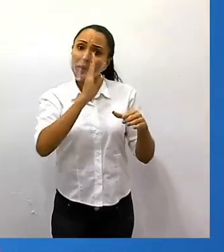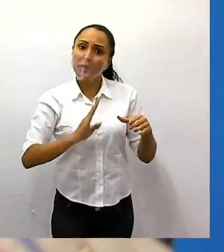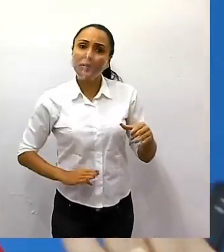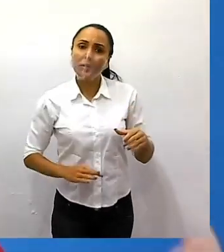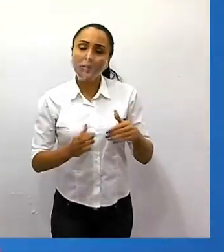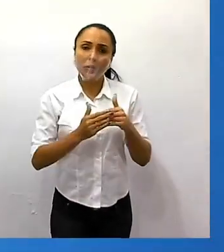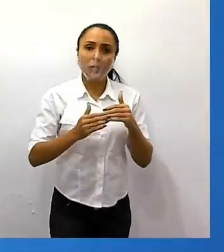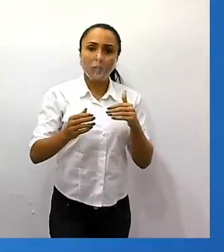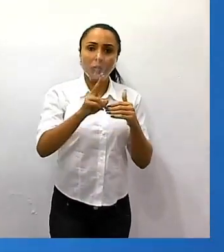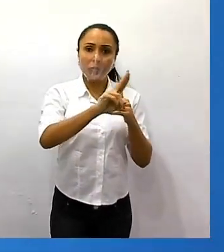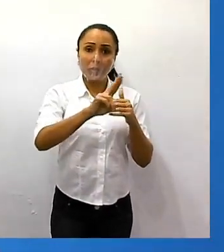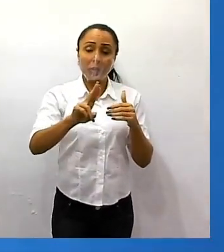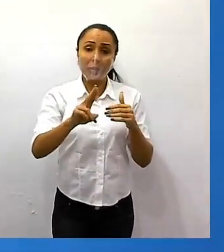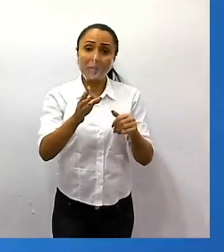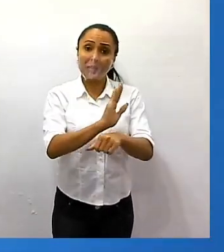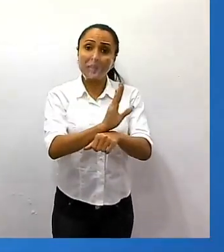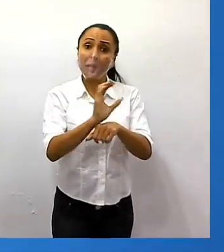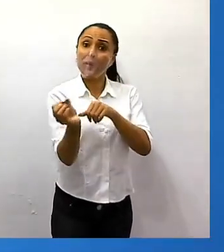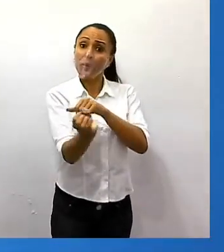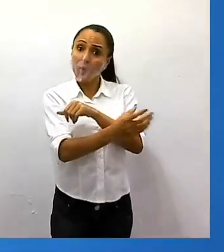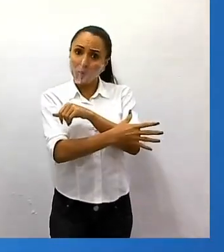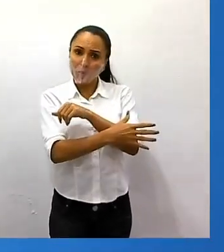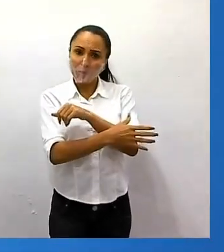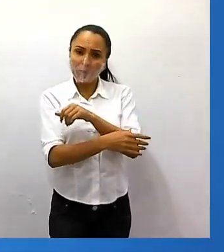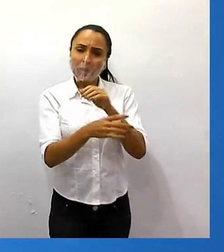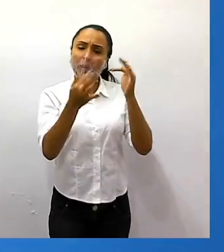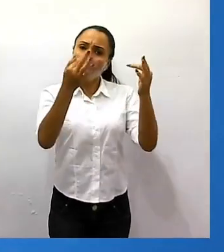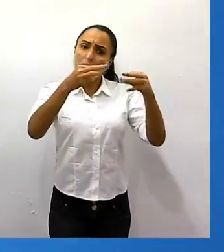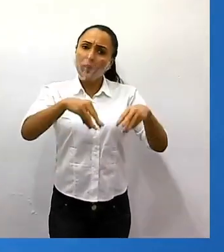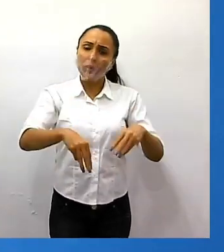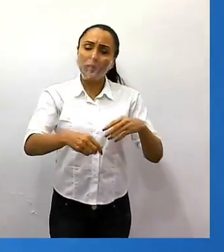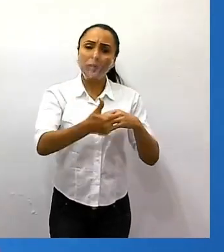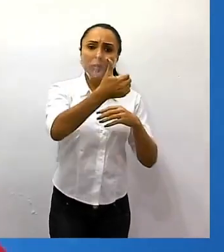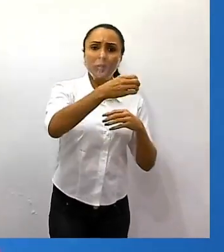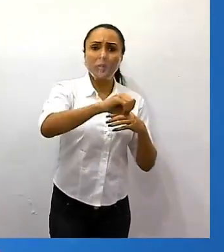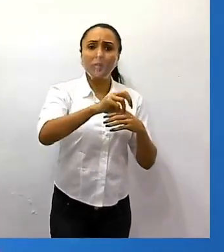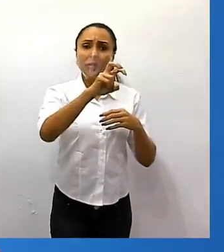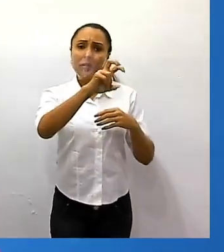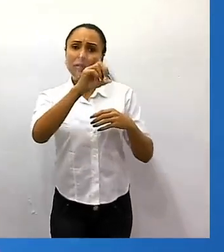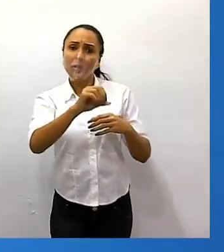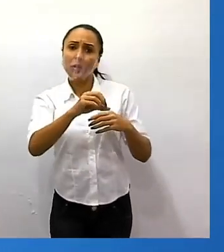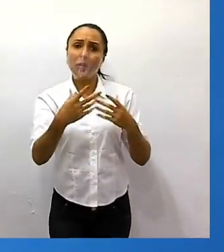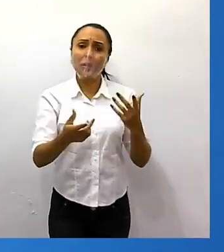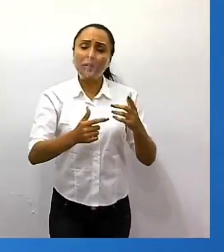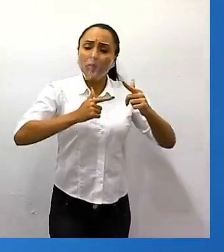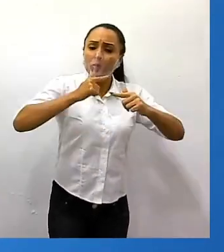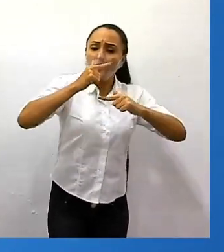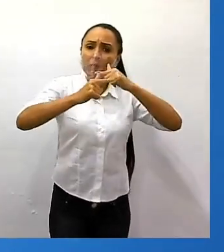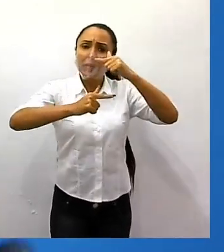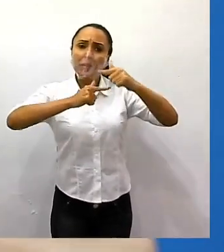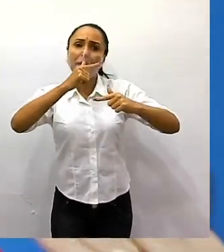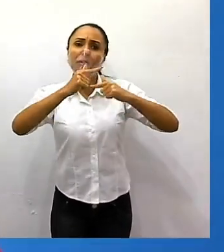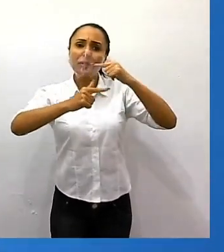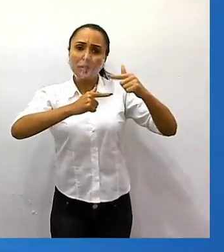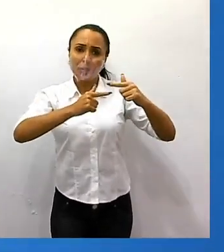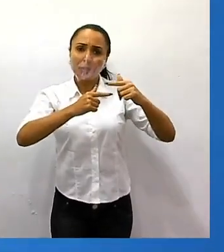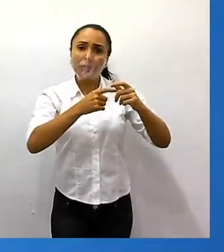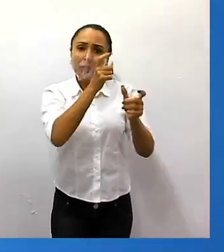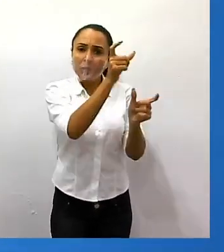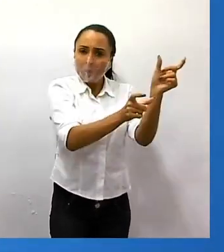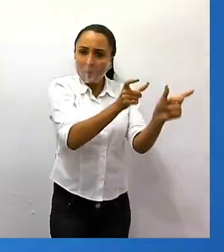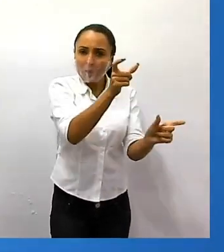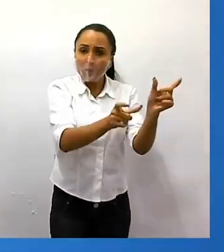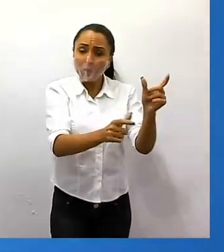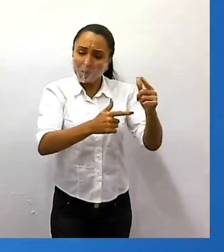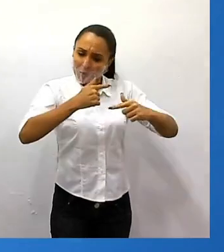de cinema novo. Então, no fim da década de 1950, uma nova geração de cineastas, uma jovem geração